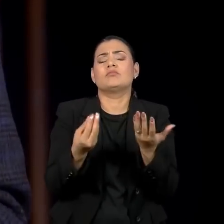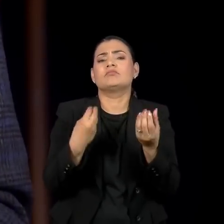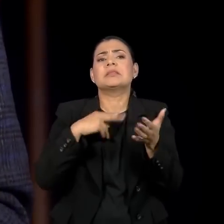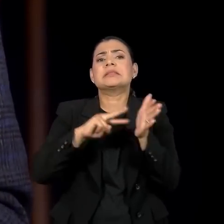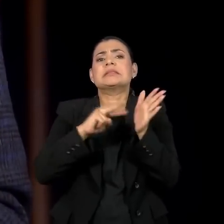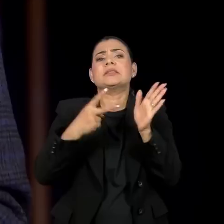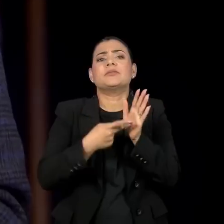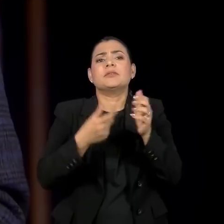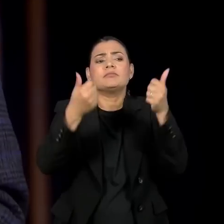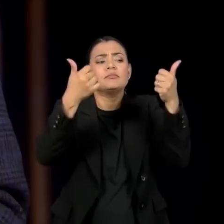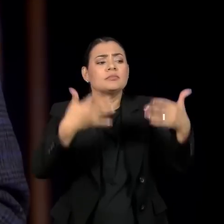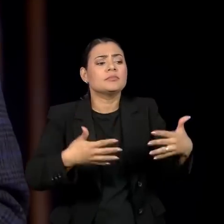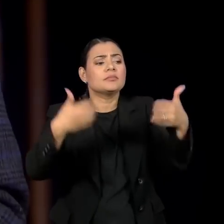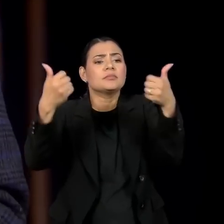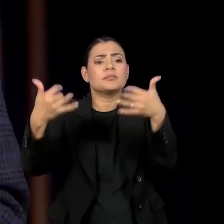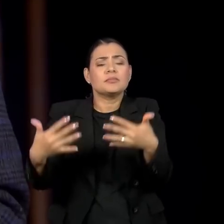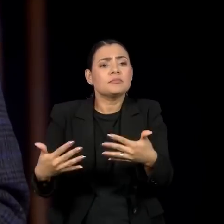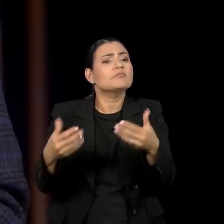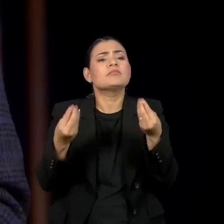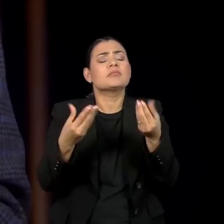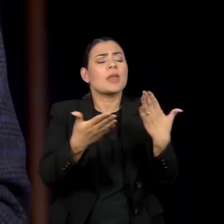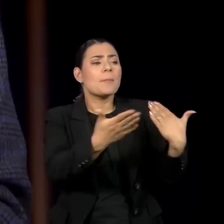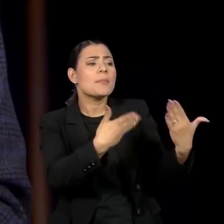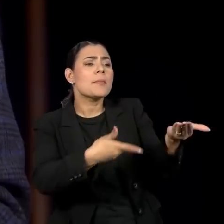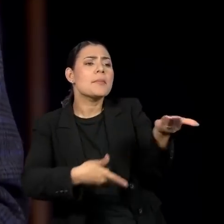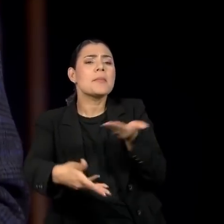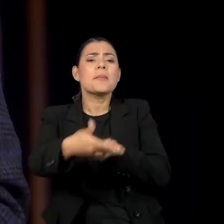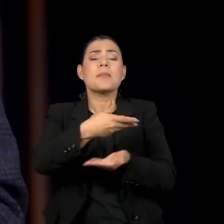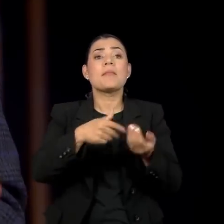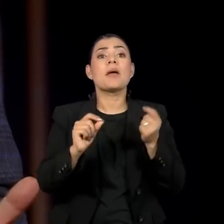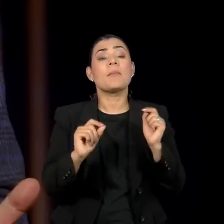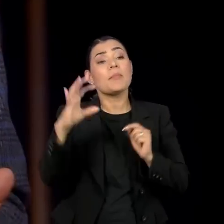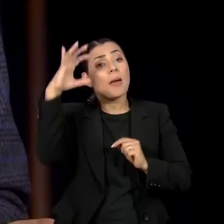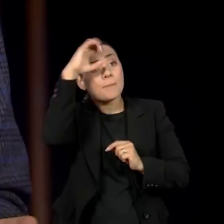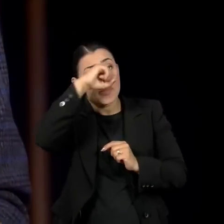traz para essa conversa e isso pode gerar um